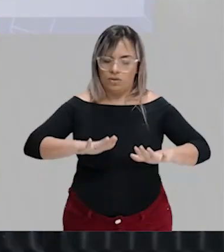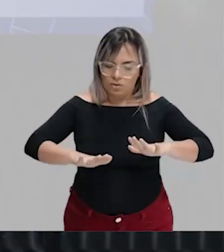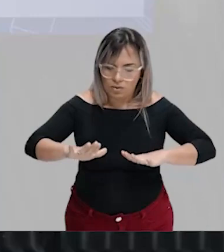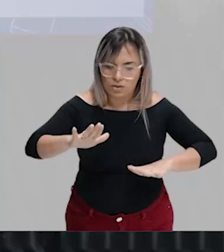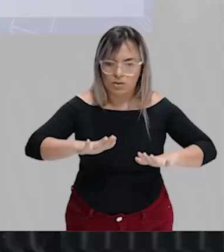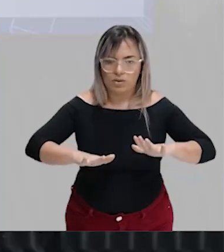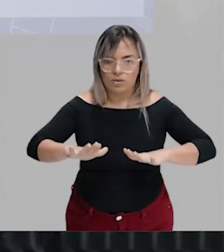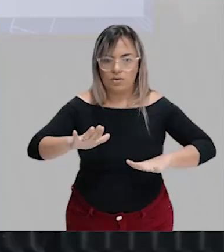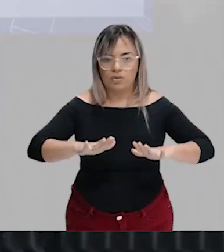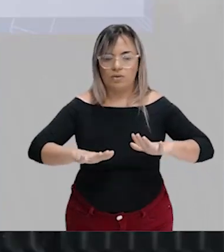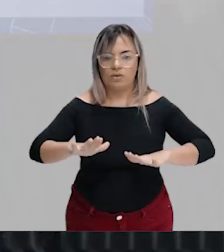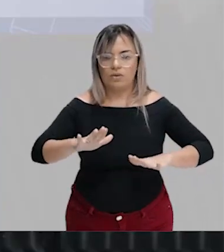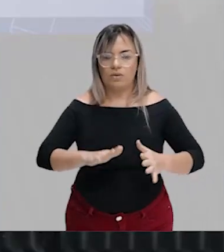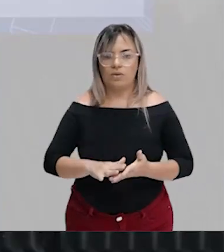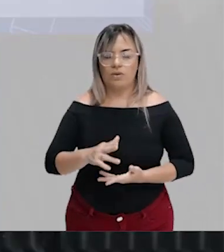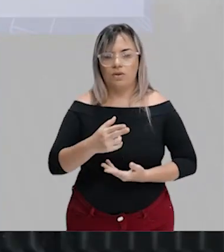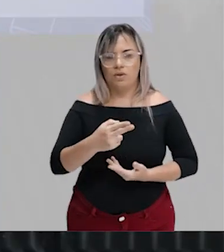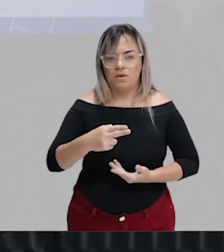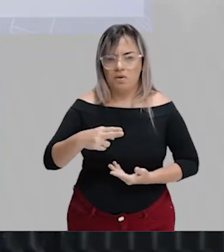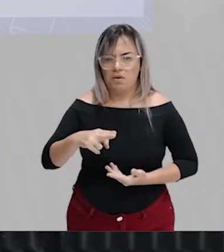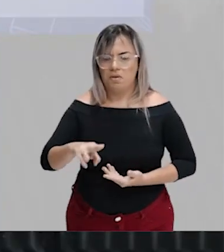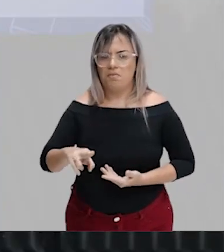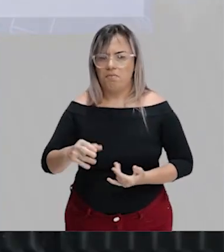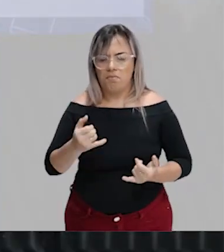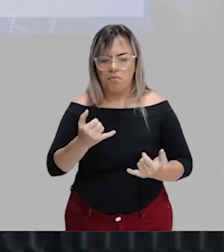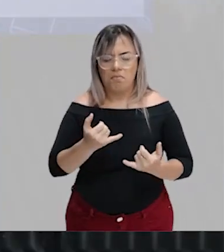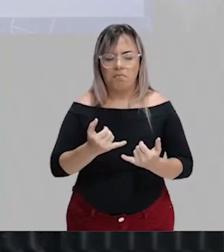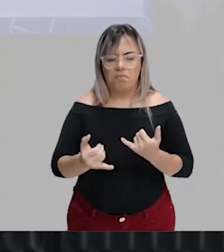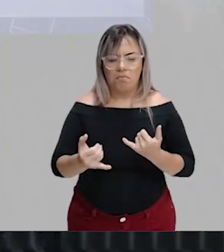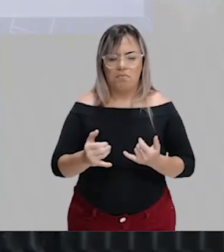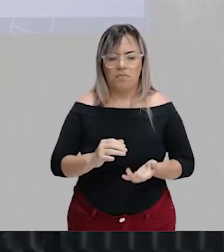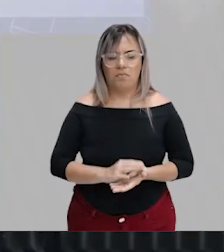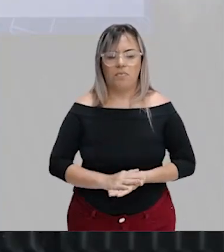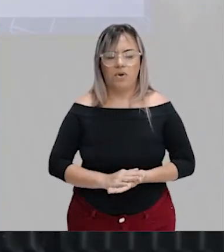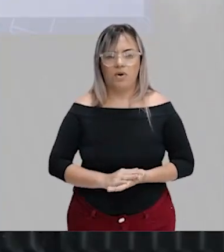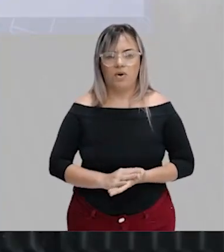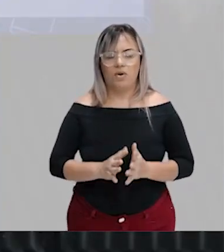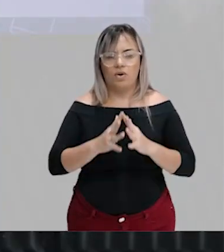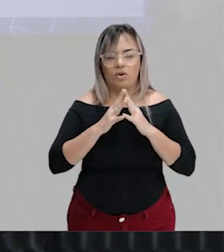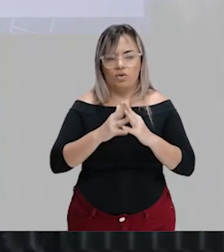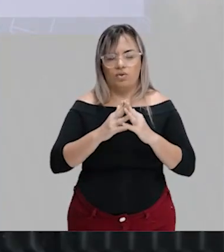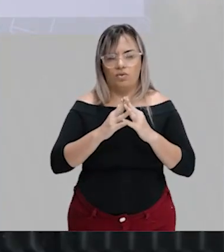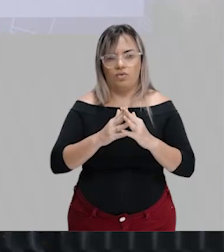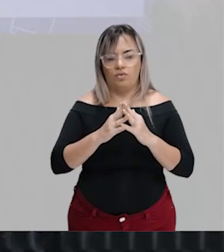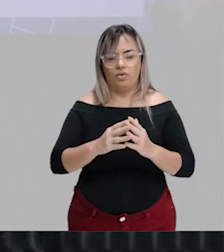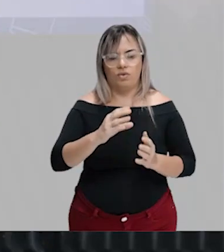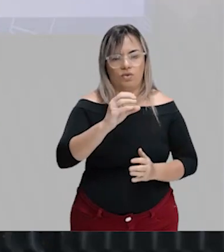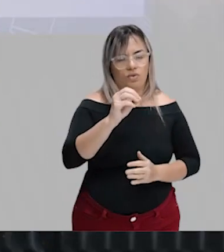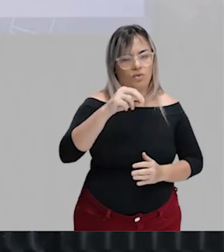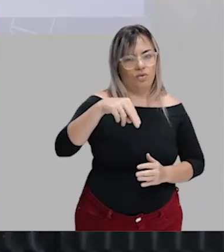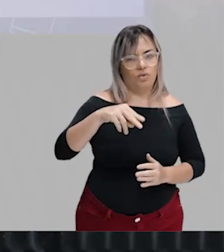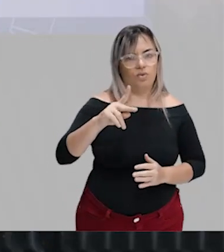esses nomezinhos, né? Eles são bem parecidos, condução e convecção. Pode aí